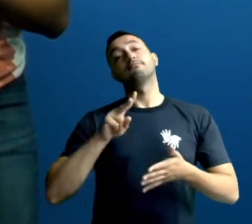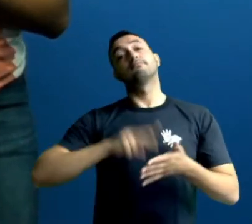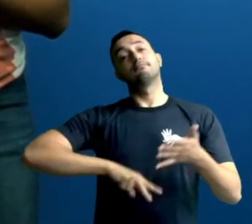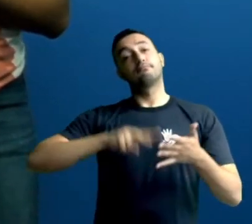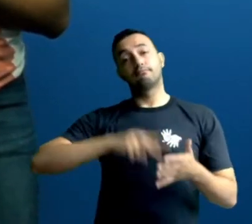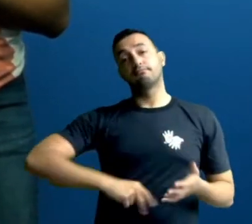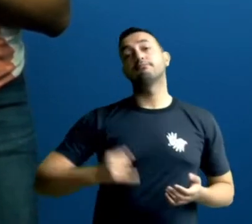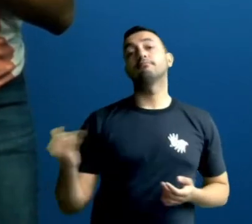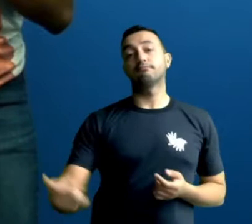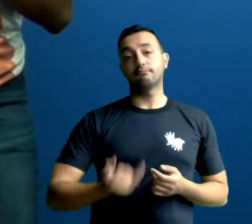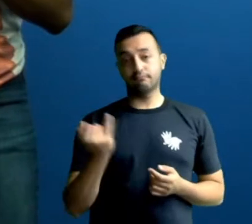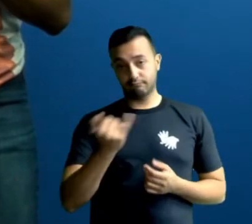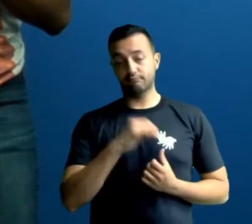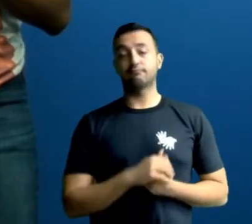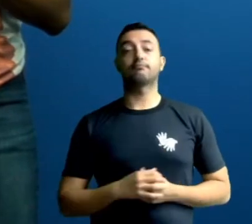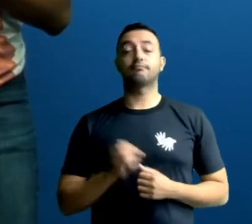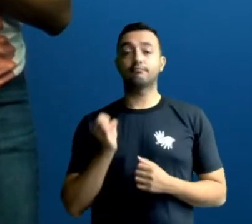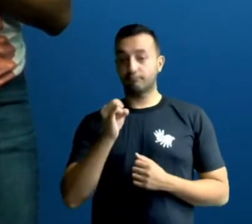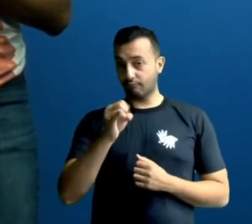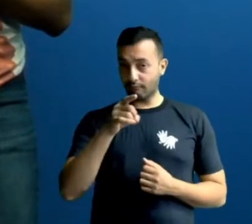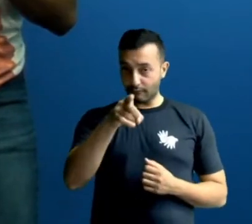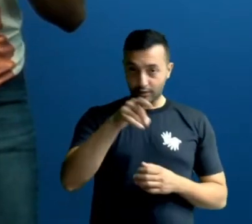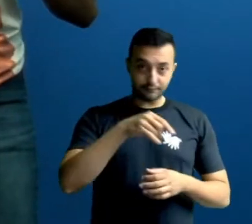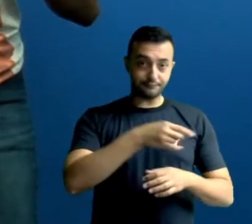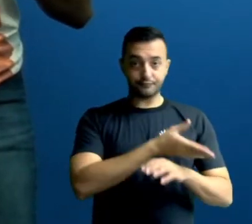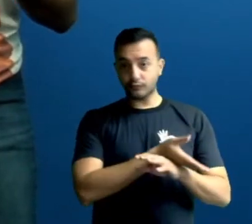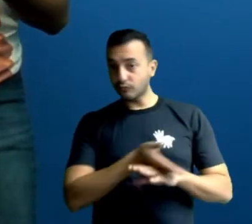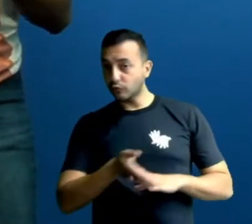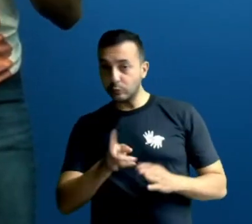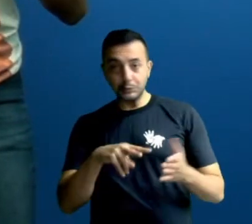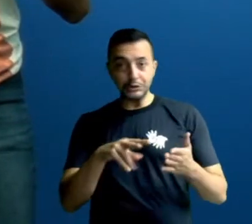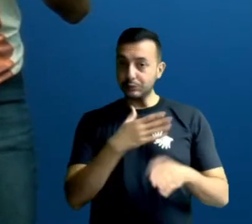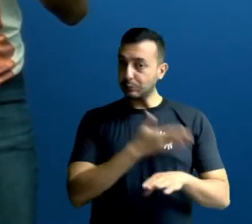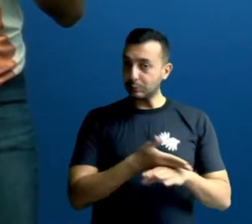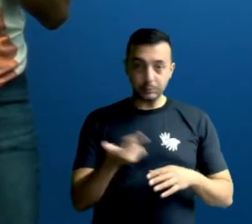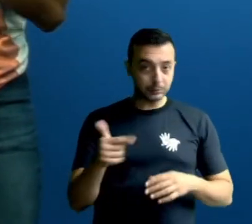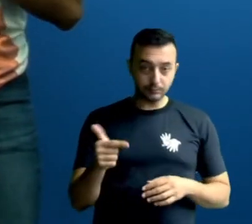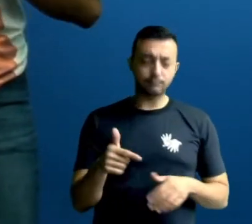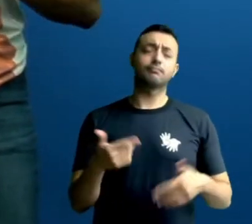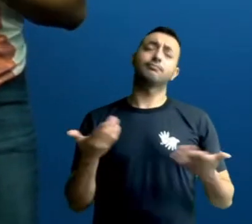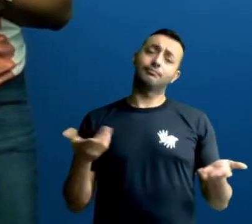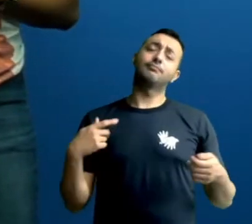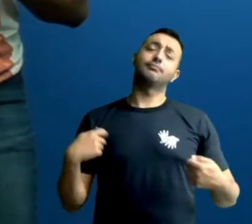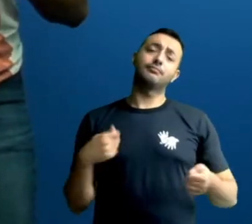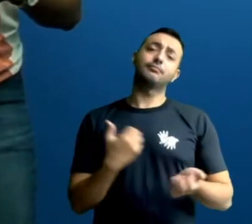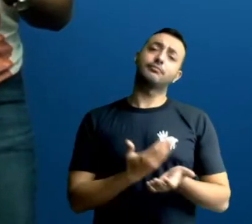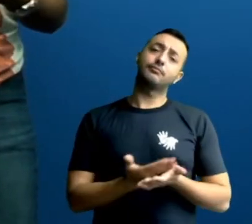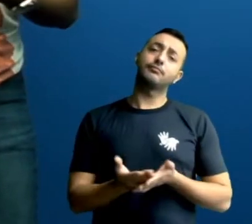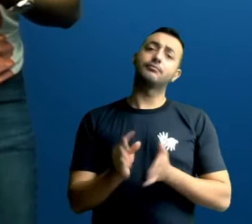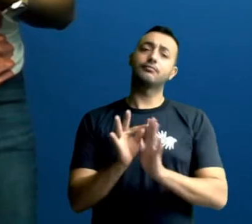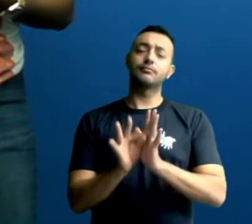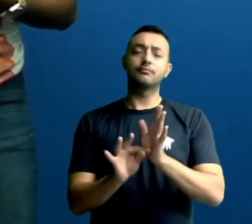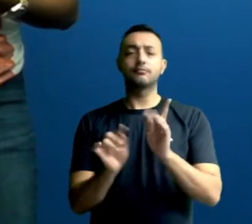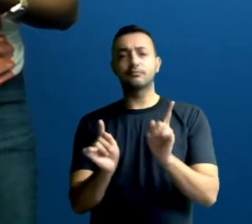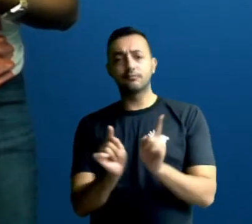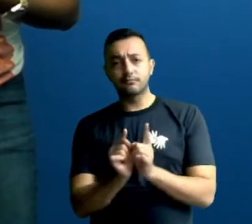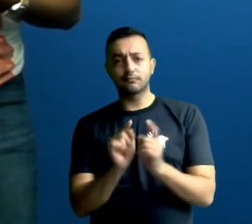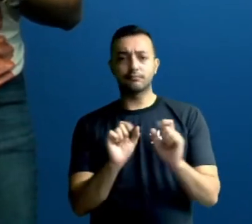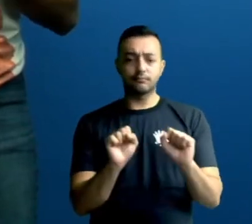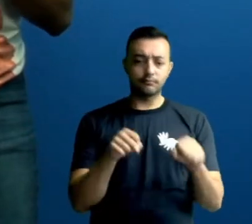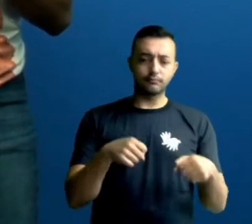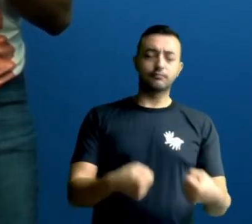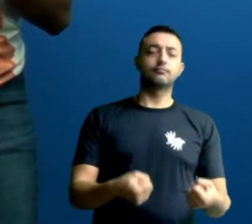muito importante. Se você não tem o hábito de ler, começa com textos pequenininhos, faz essa